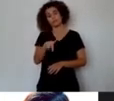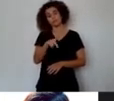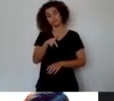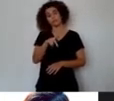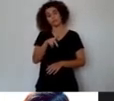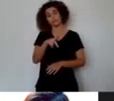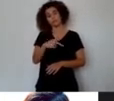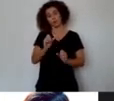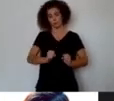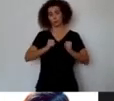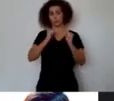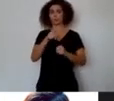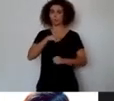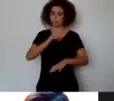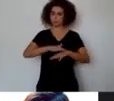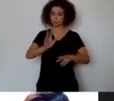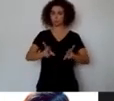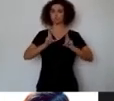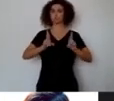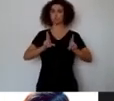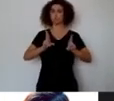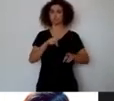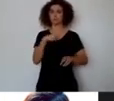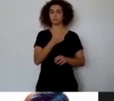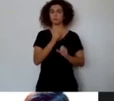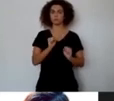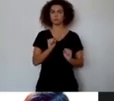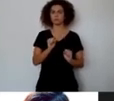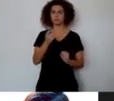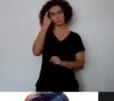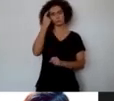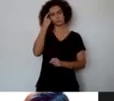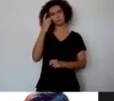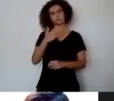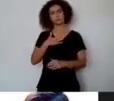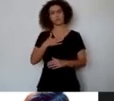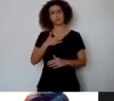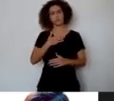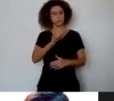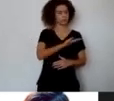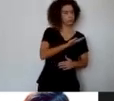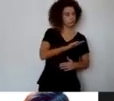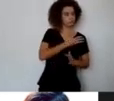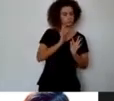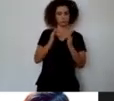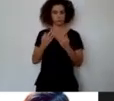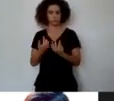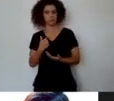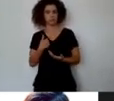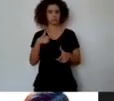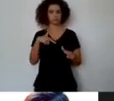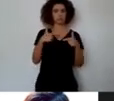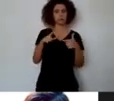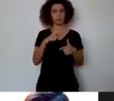sua responsabilidade. E aí a gente pode começar a pensar a nossa volta mesmo, no contexto que você está inserido, o